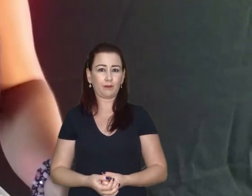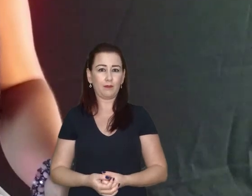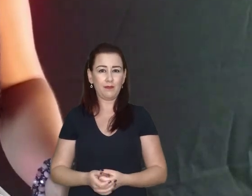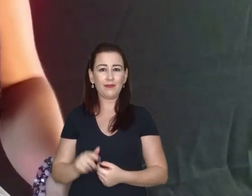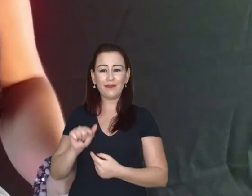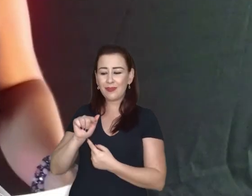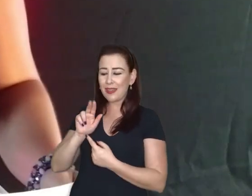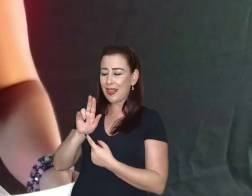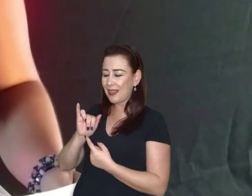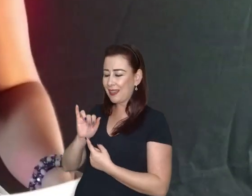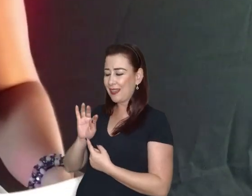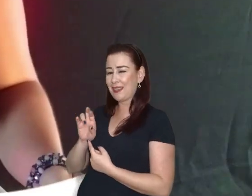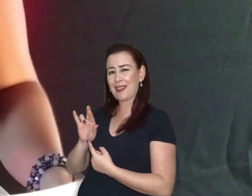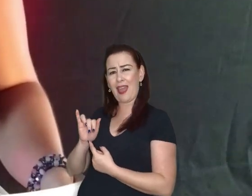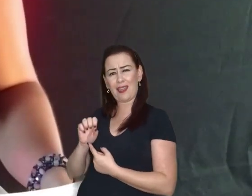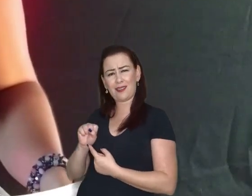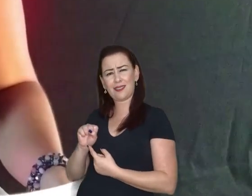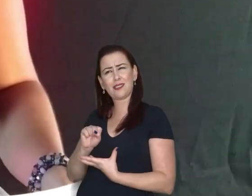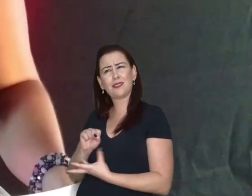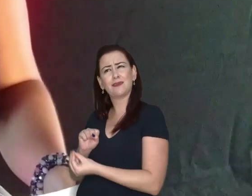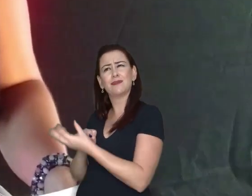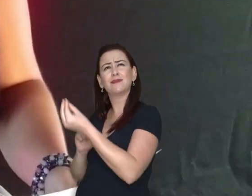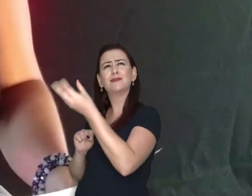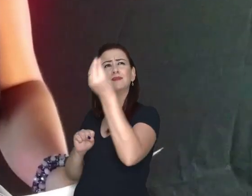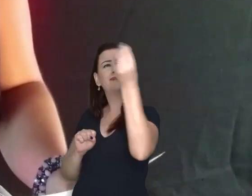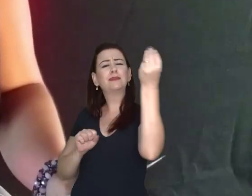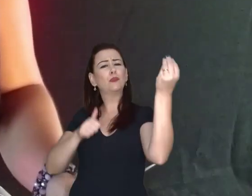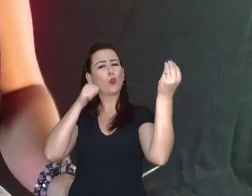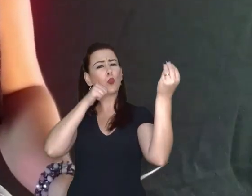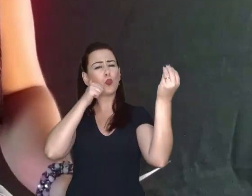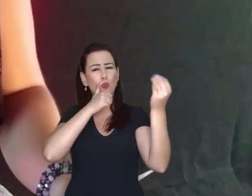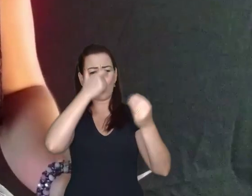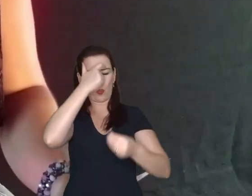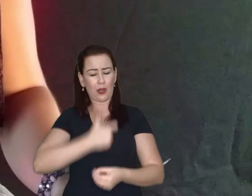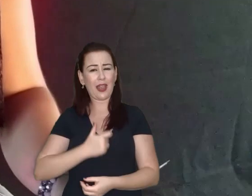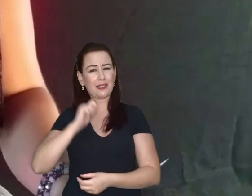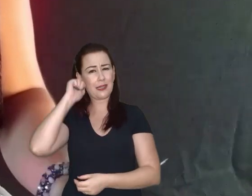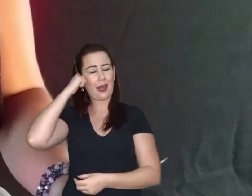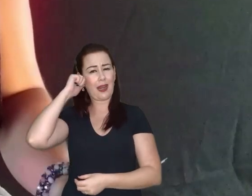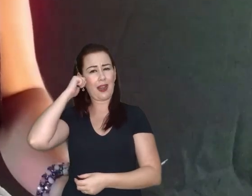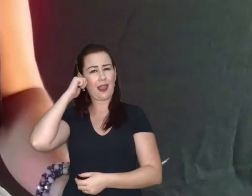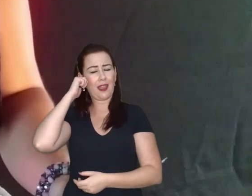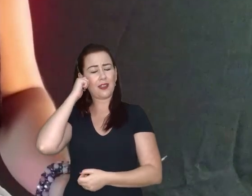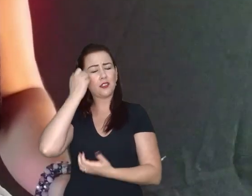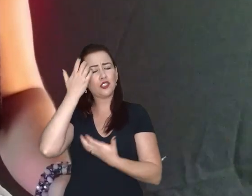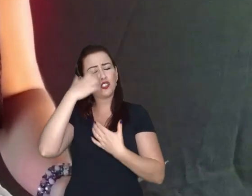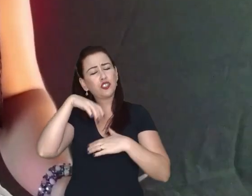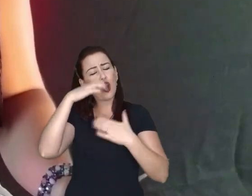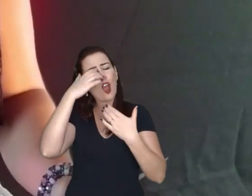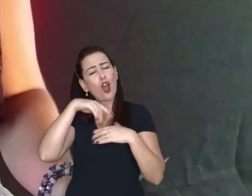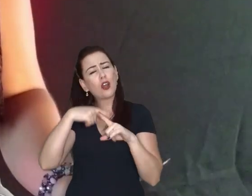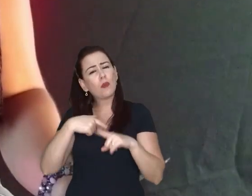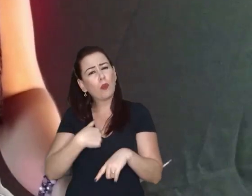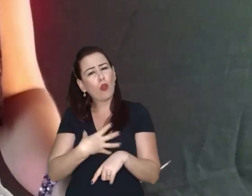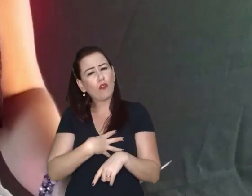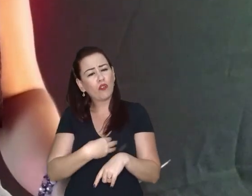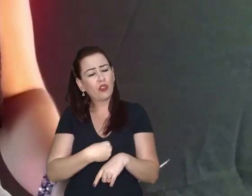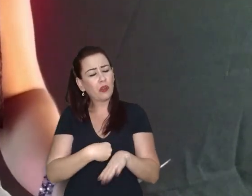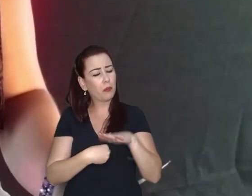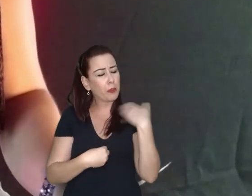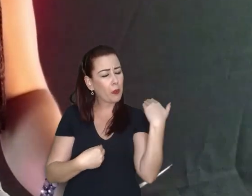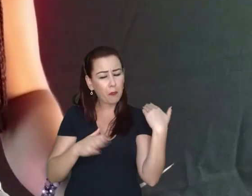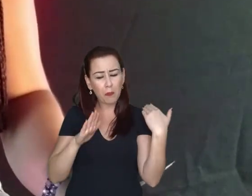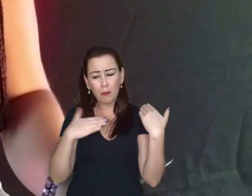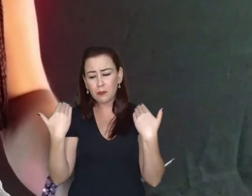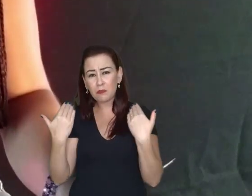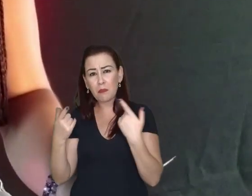Quitérias mulheres negras, que choram a perda das suas crianças, seus